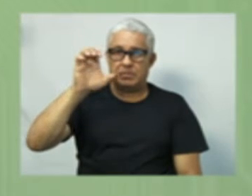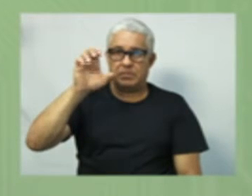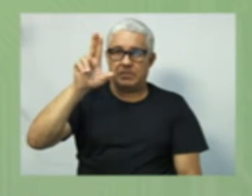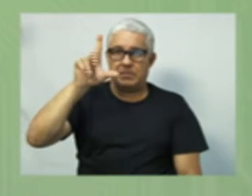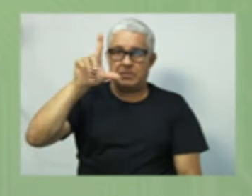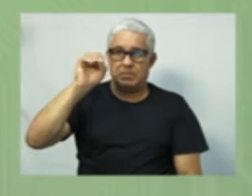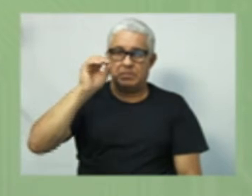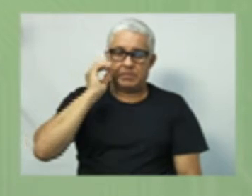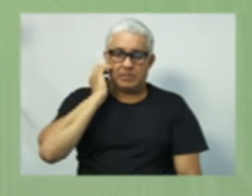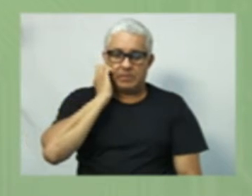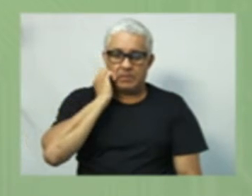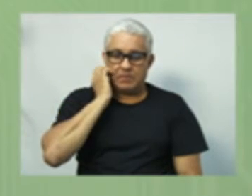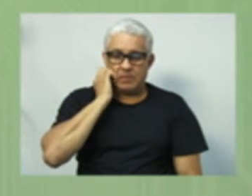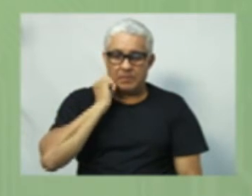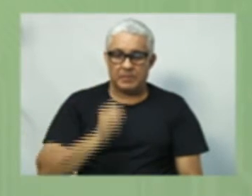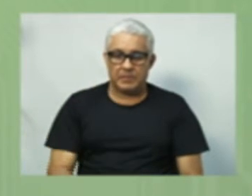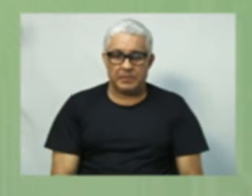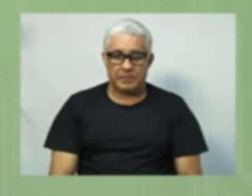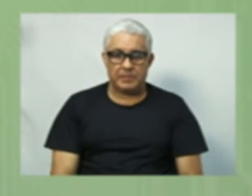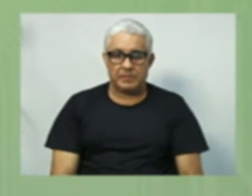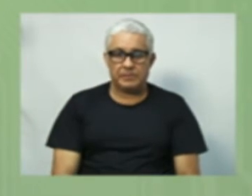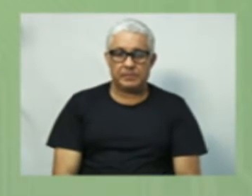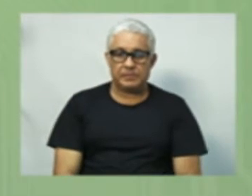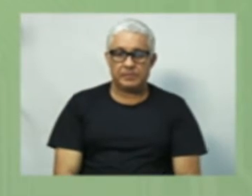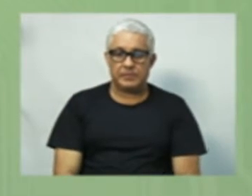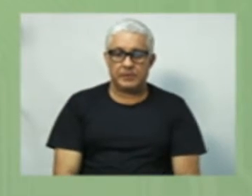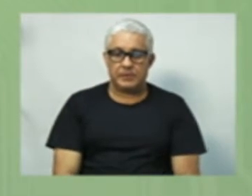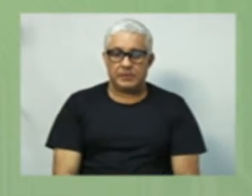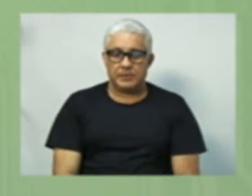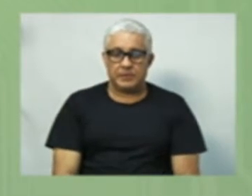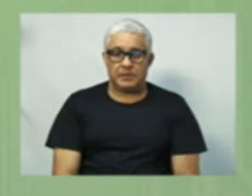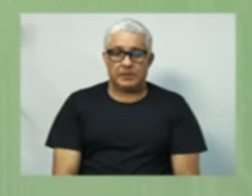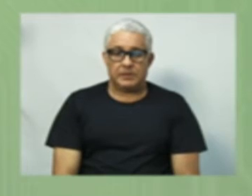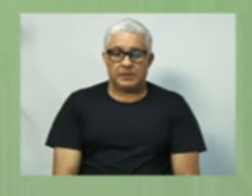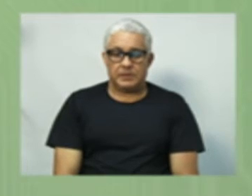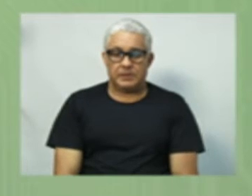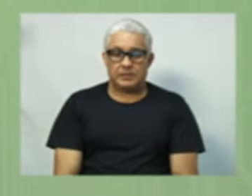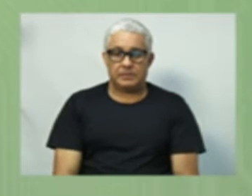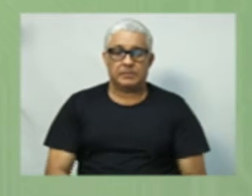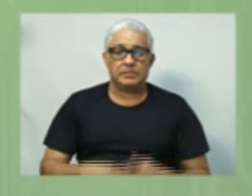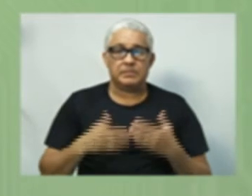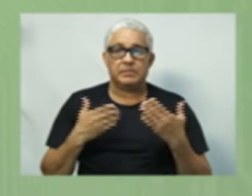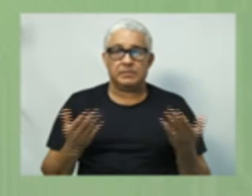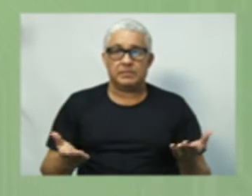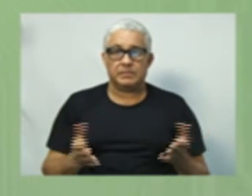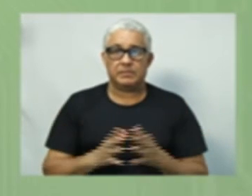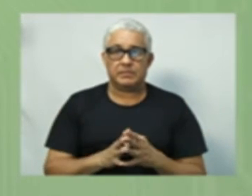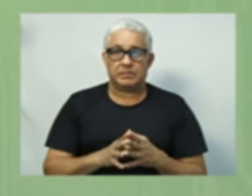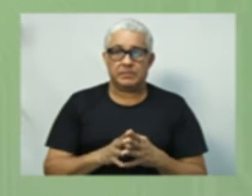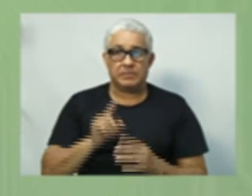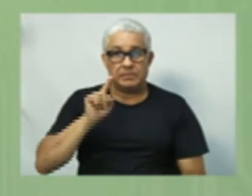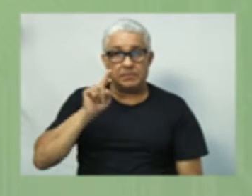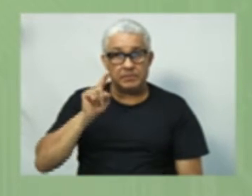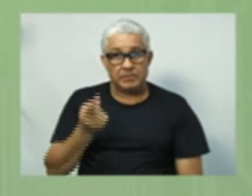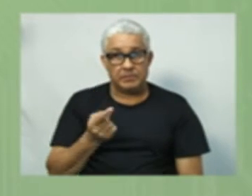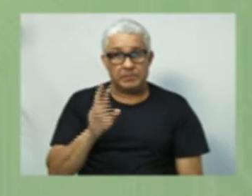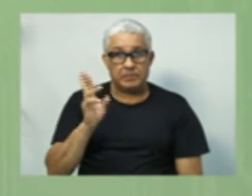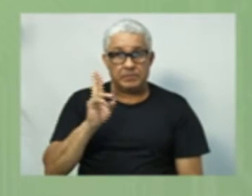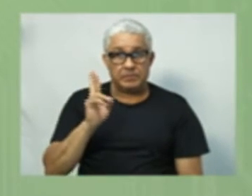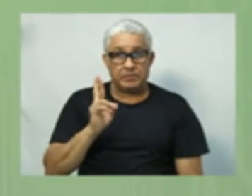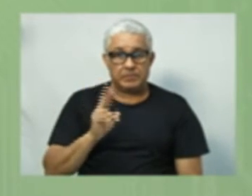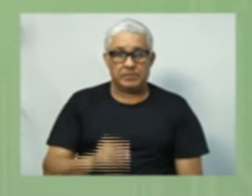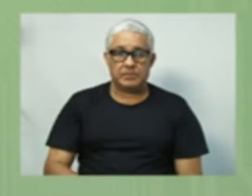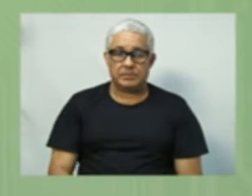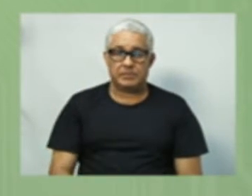A base de cálculo, ok? Base de cálculo, portanto, vai ser qual? Os R$1.000 cobrado. A